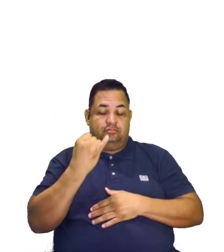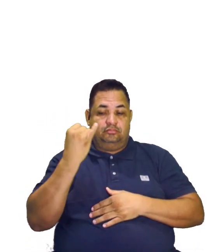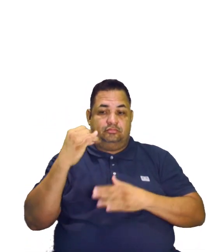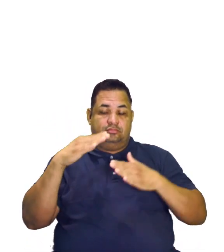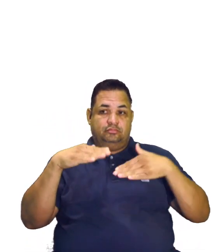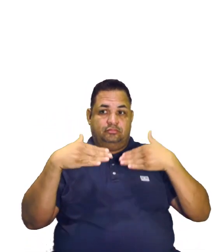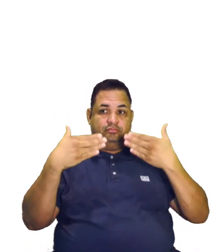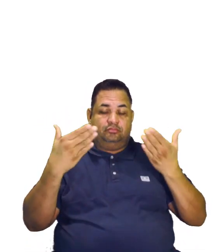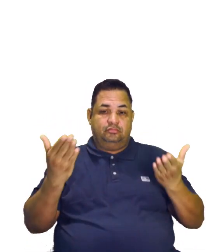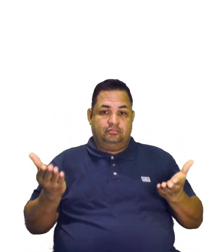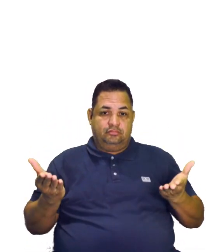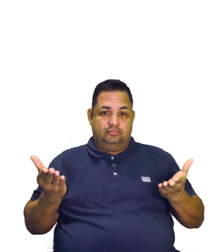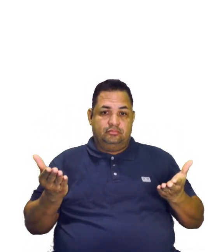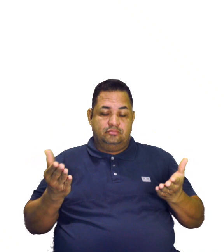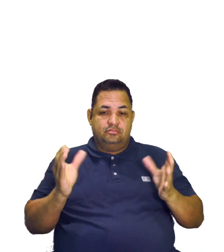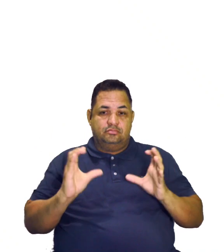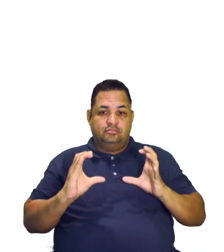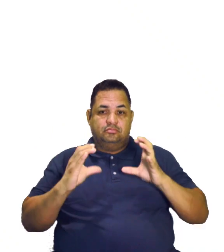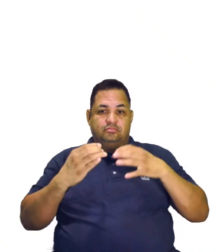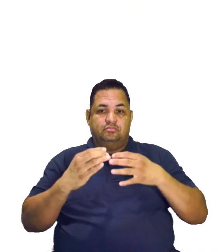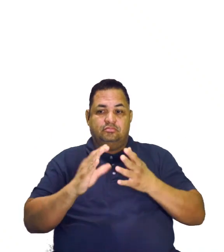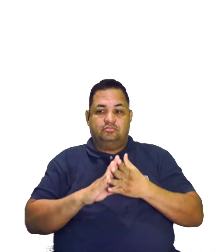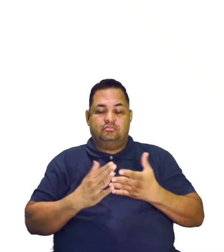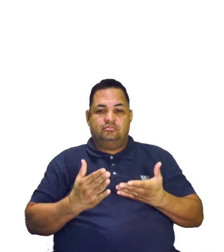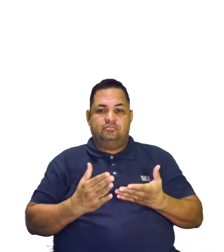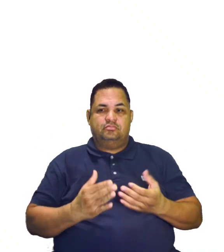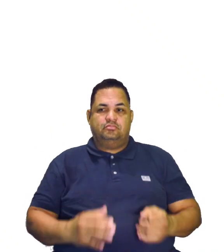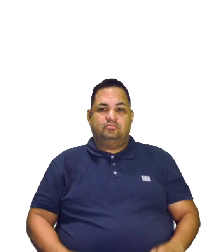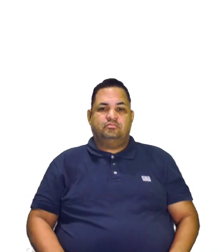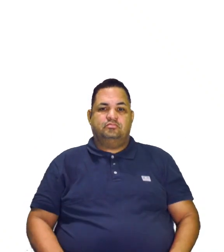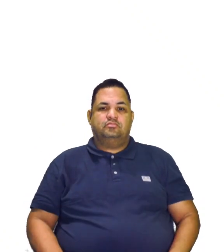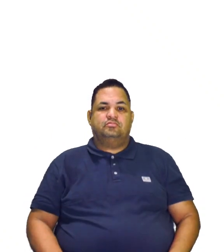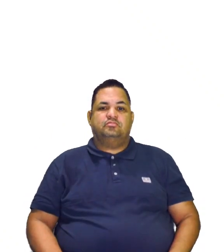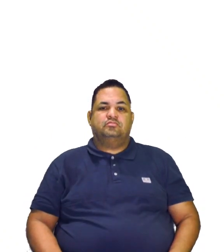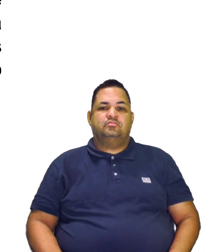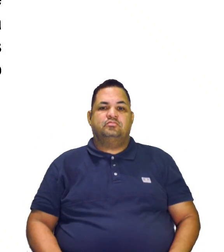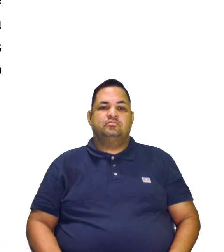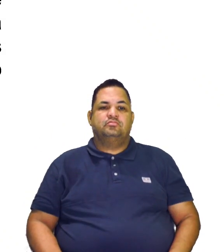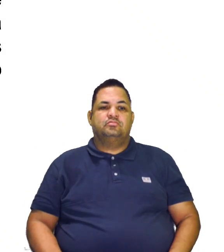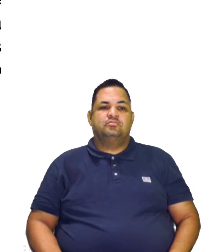importância desse grupo, dessa companhia.